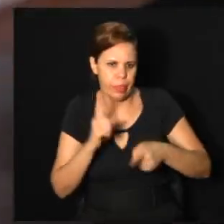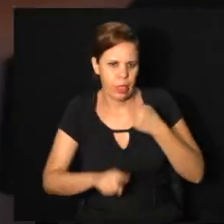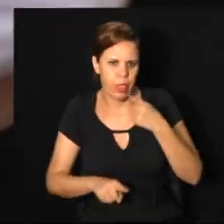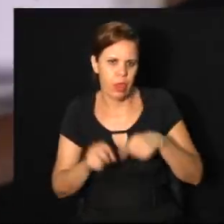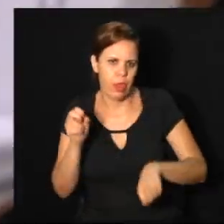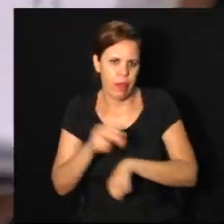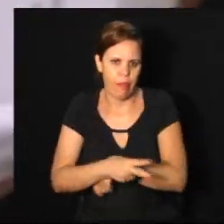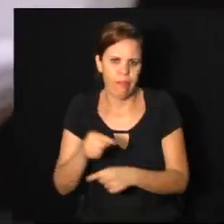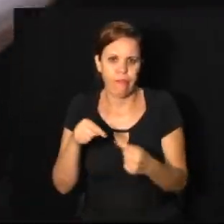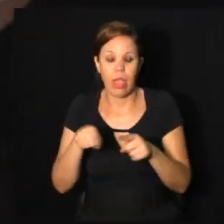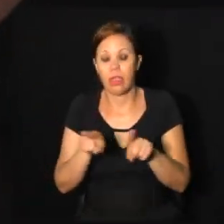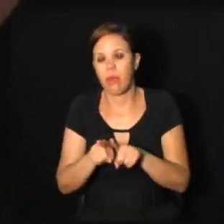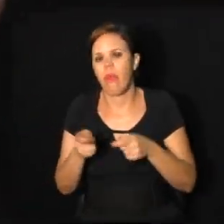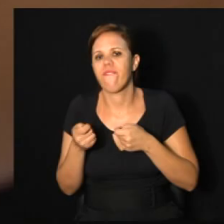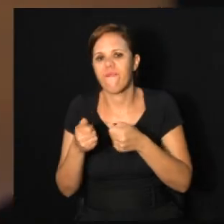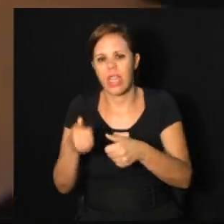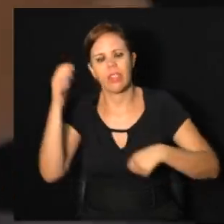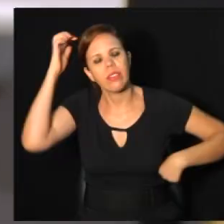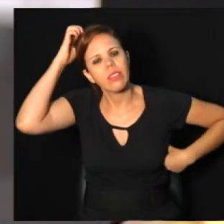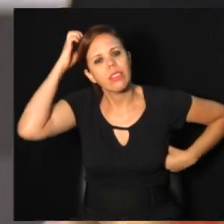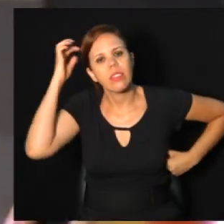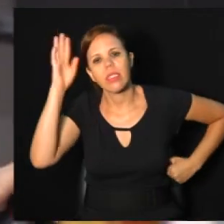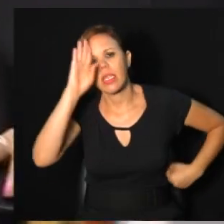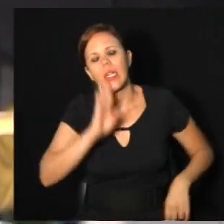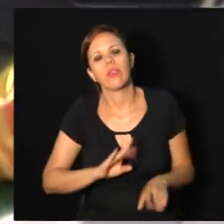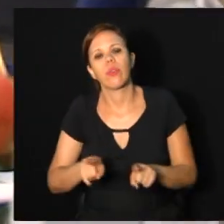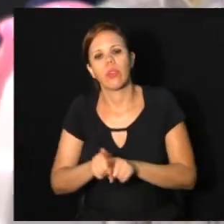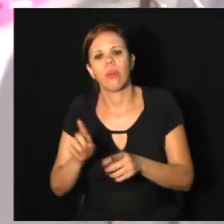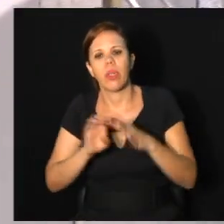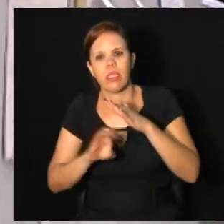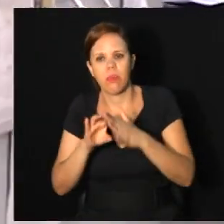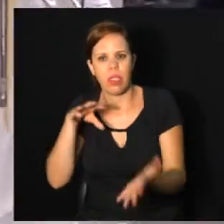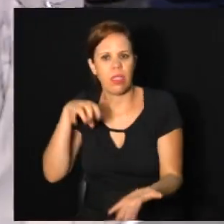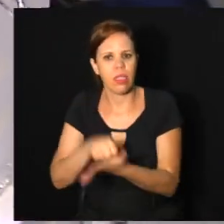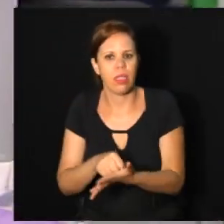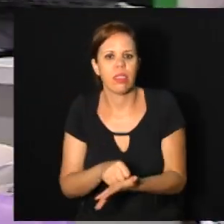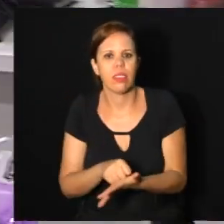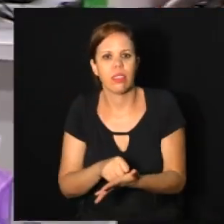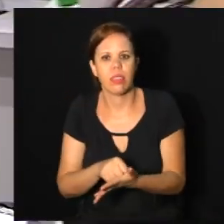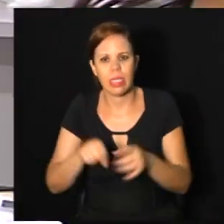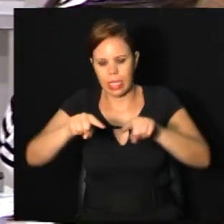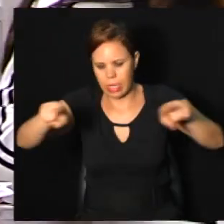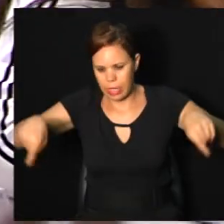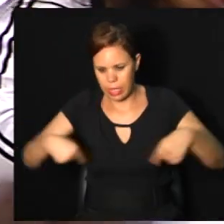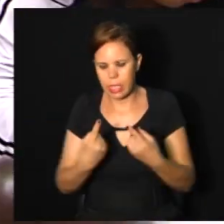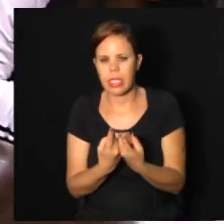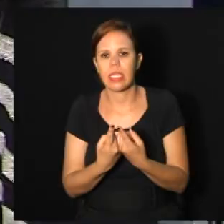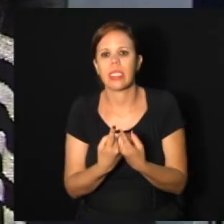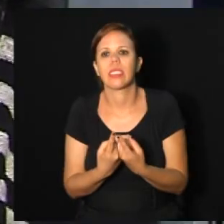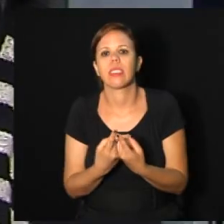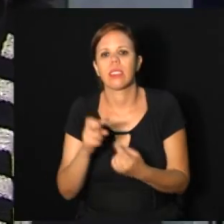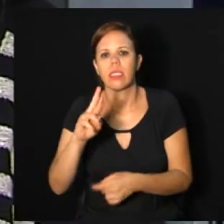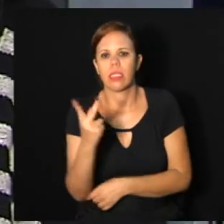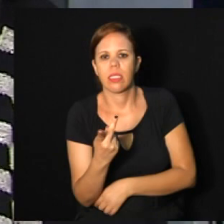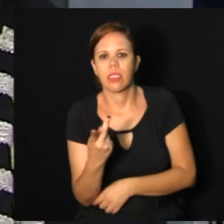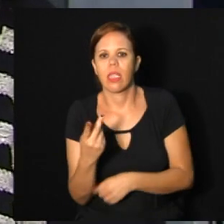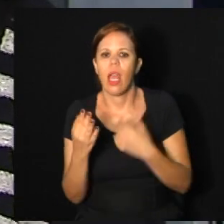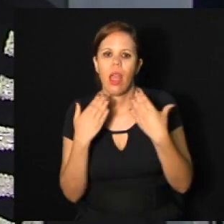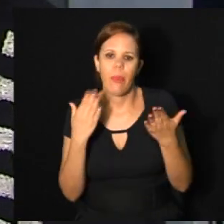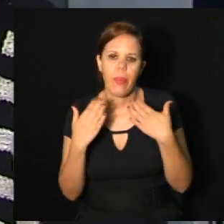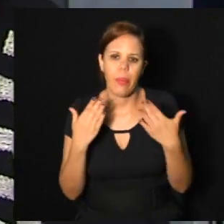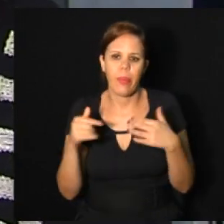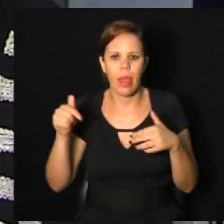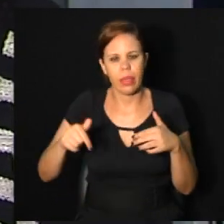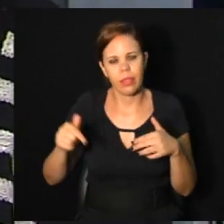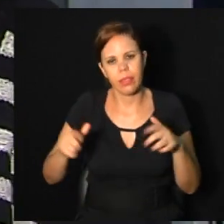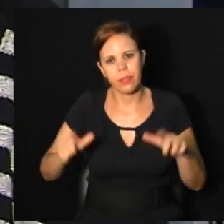vaga. O CEPAT também oferece gratuitamente para as empresas cadastradas salas para a seleção do RH. E a gente cede